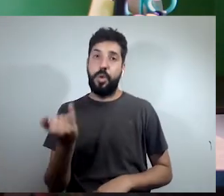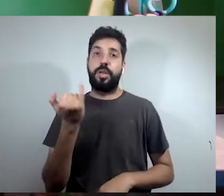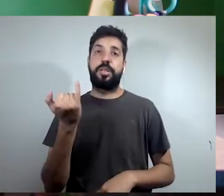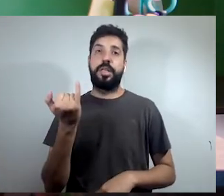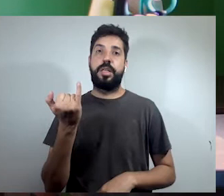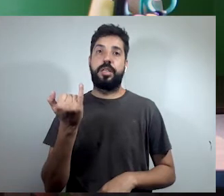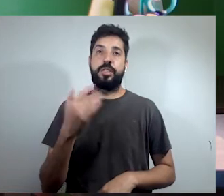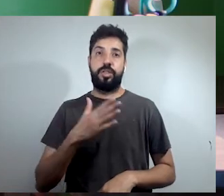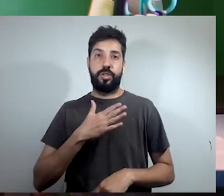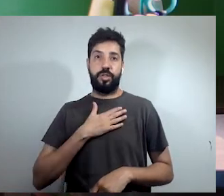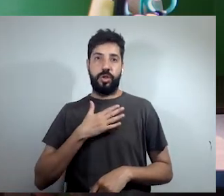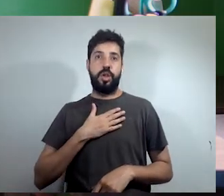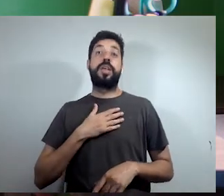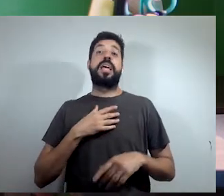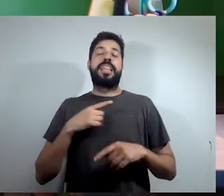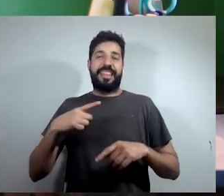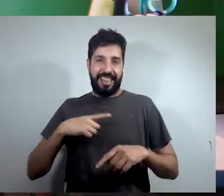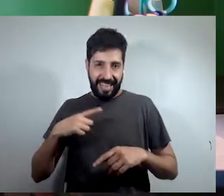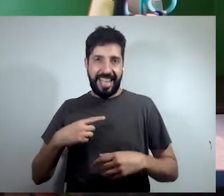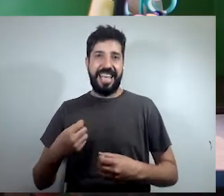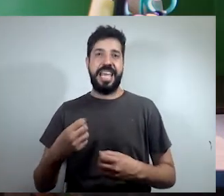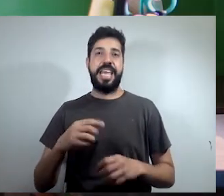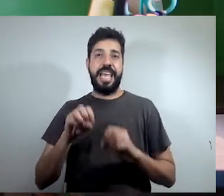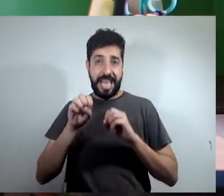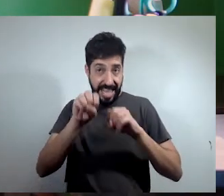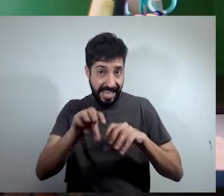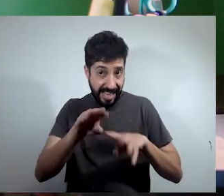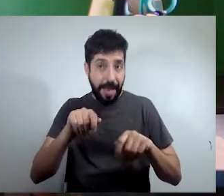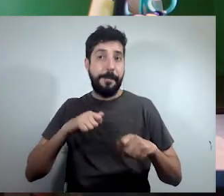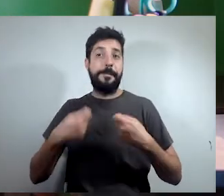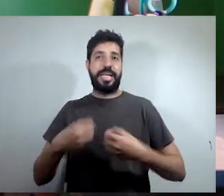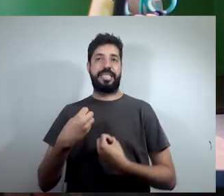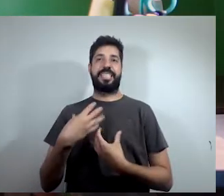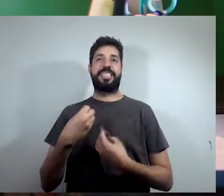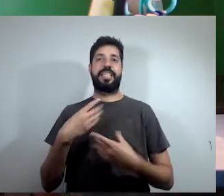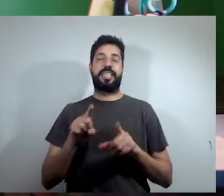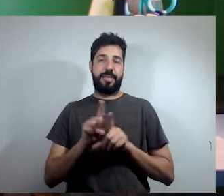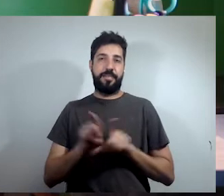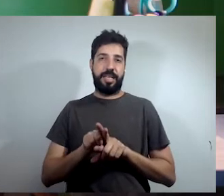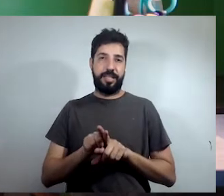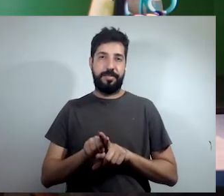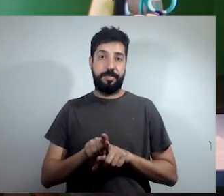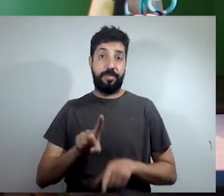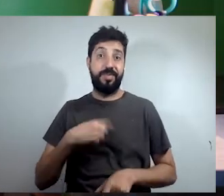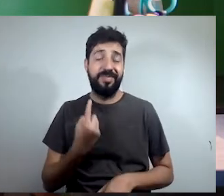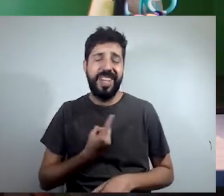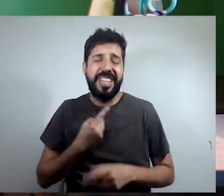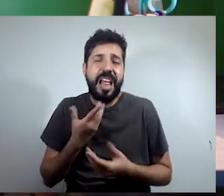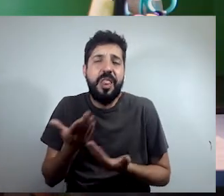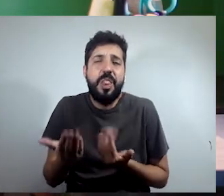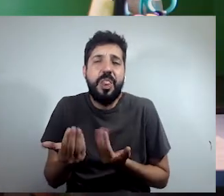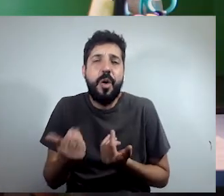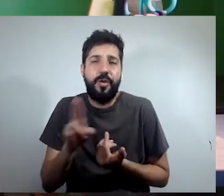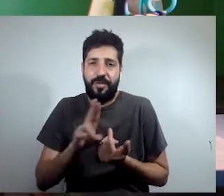que a gente se torne educado audiovisualmente. E nós somos ainda muito novos com o